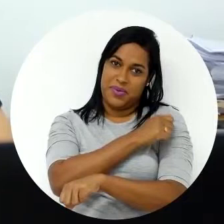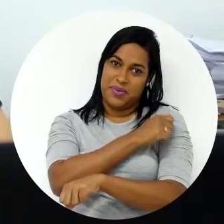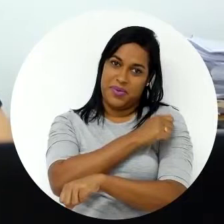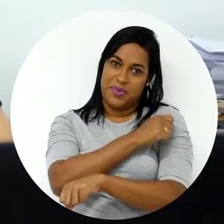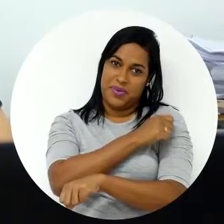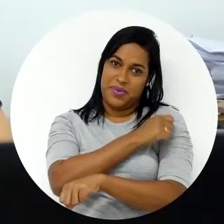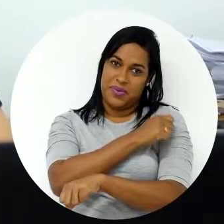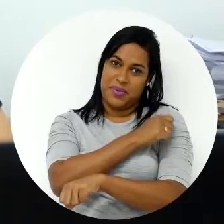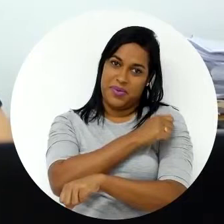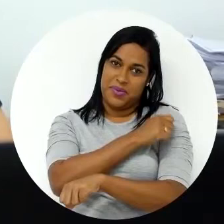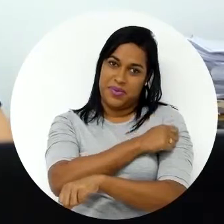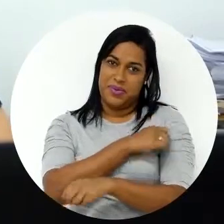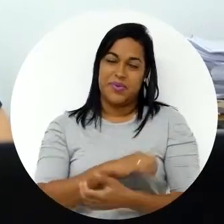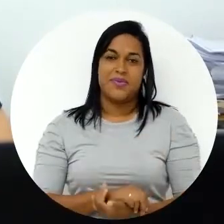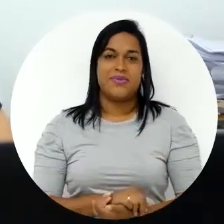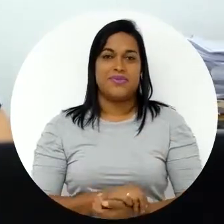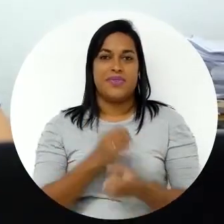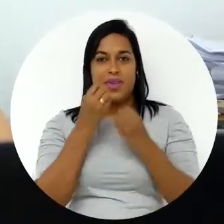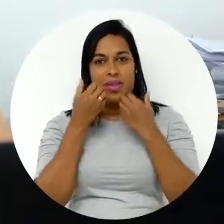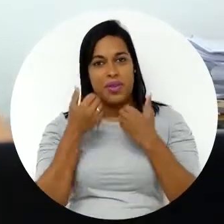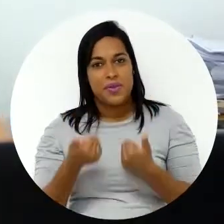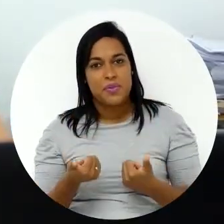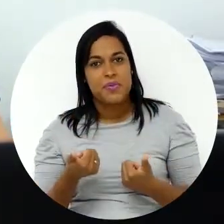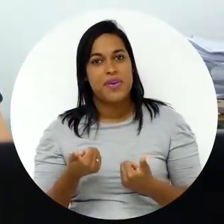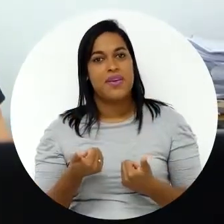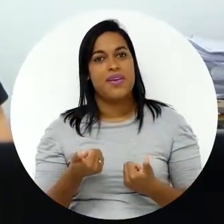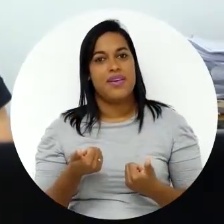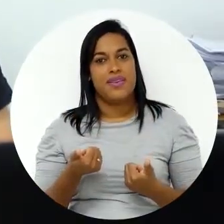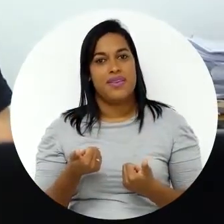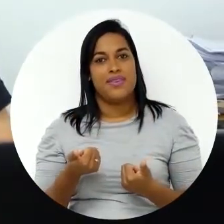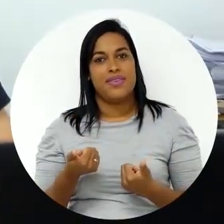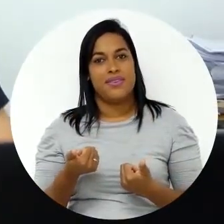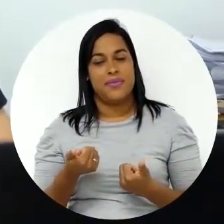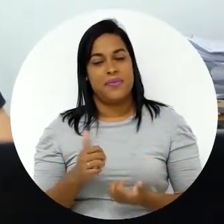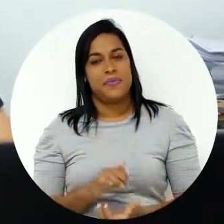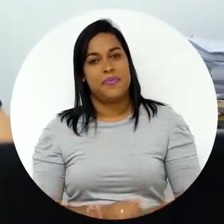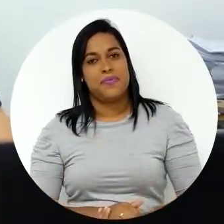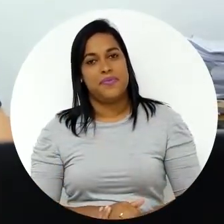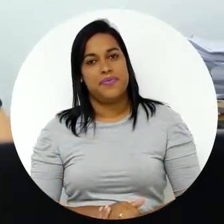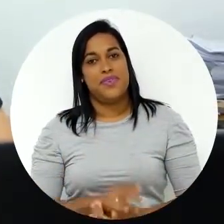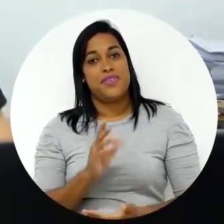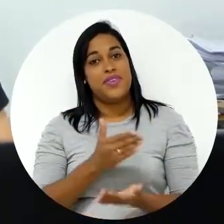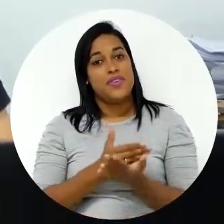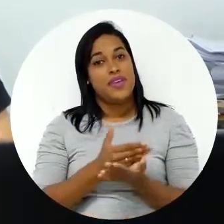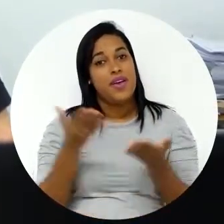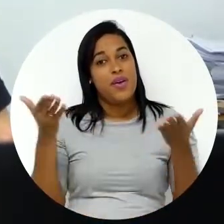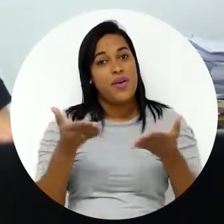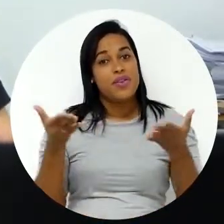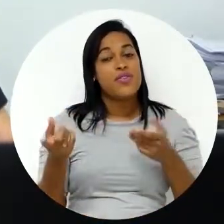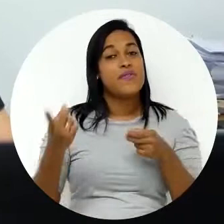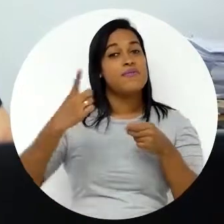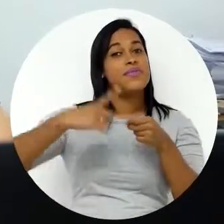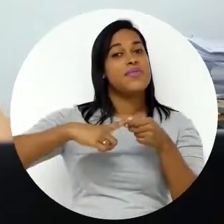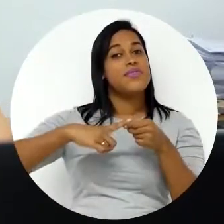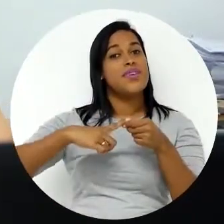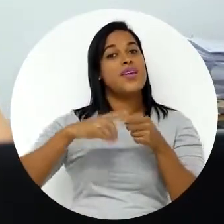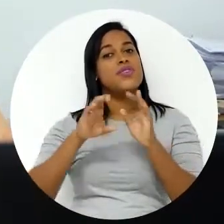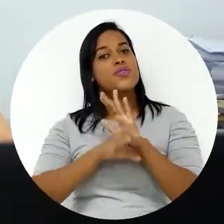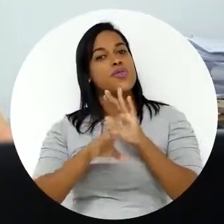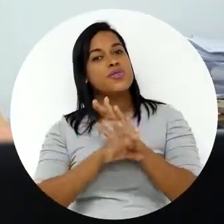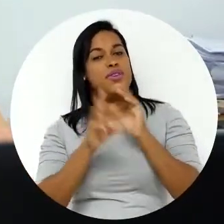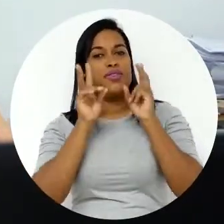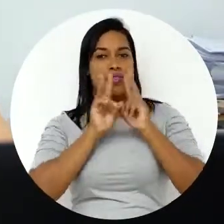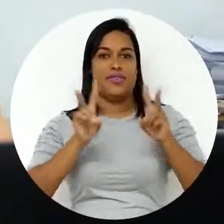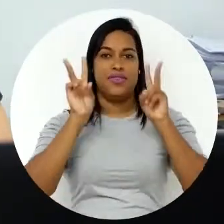da cintura para cima. Vamos lá para o nosso segundo vídeo da competência 1. Então a gente vai retomar